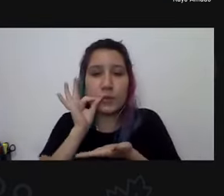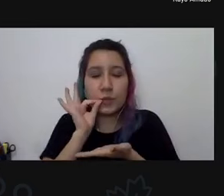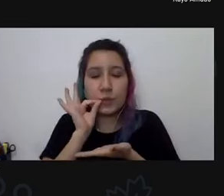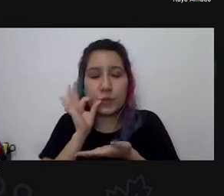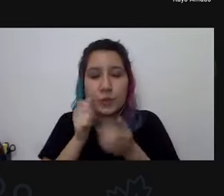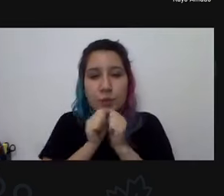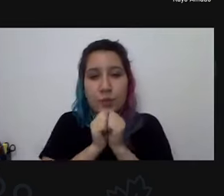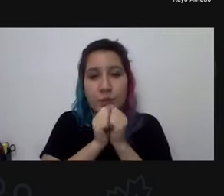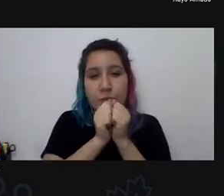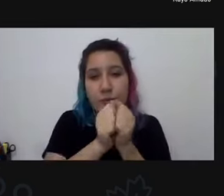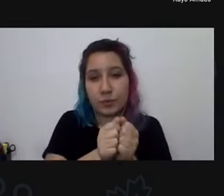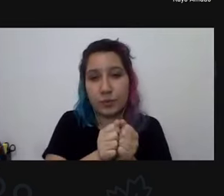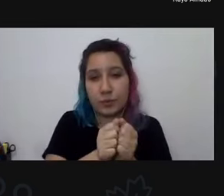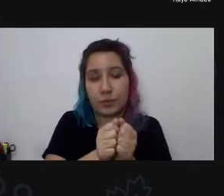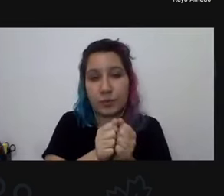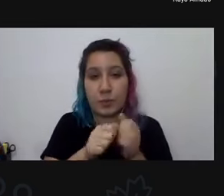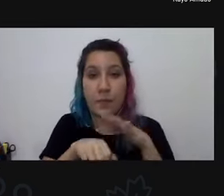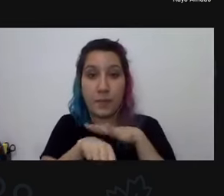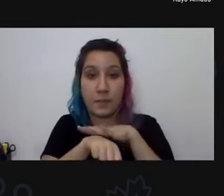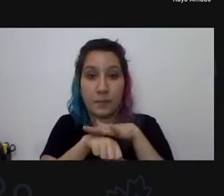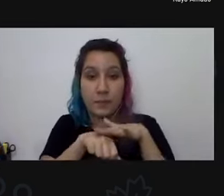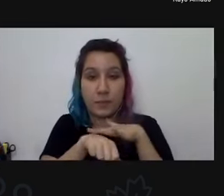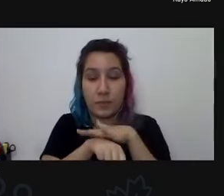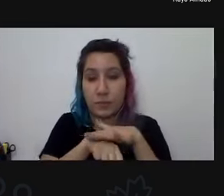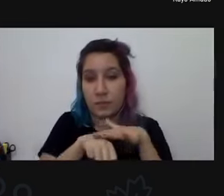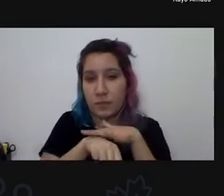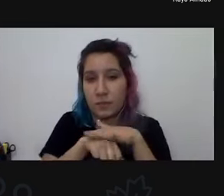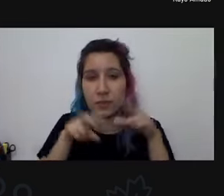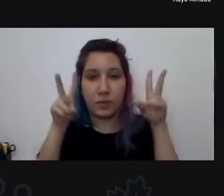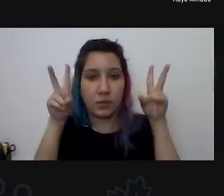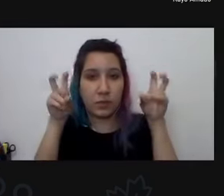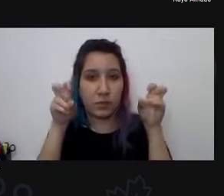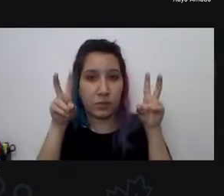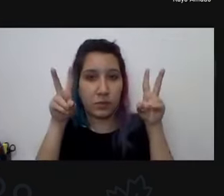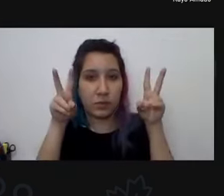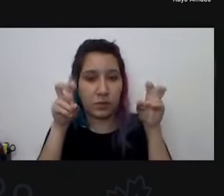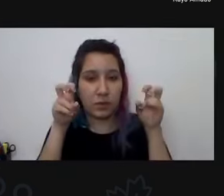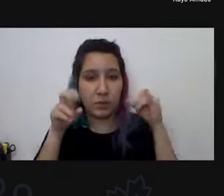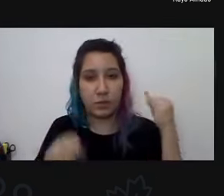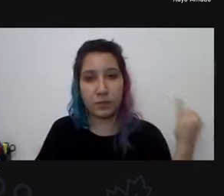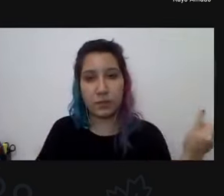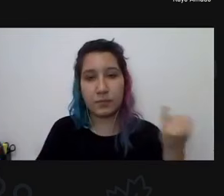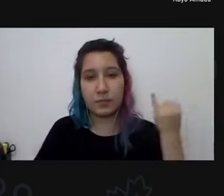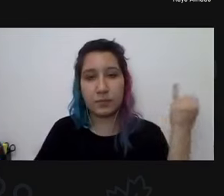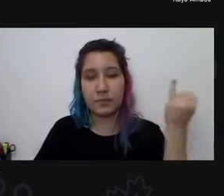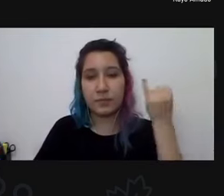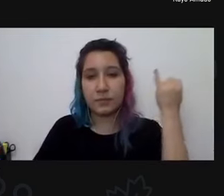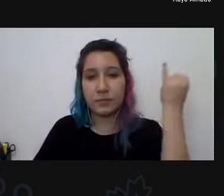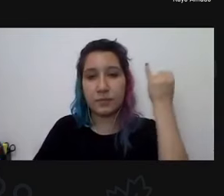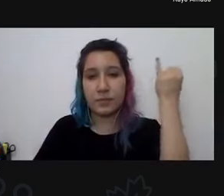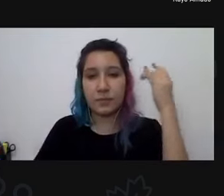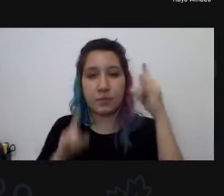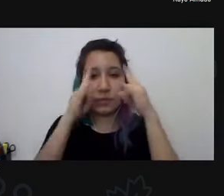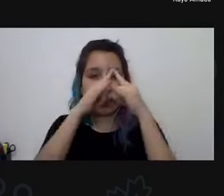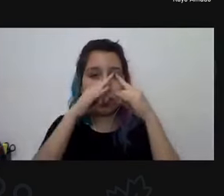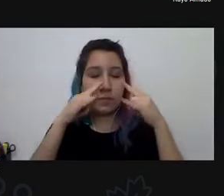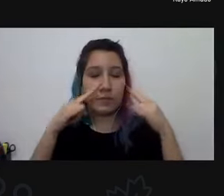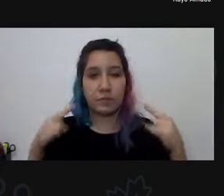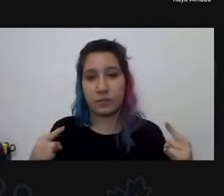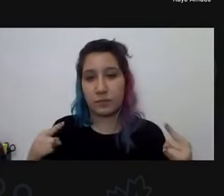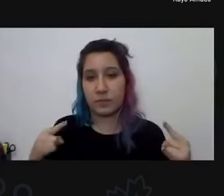para discutir os principais temas para a nossa São Vicente: turismo,